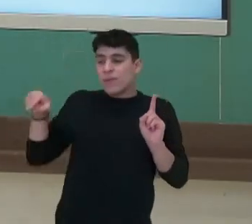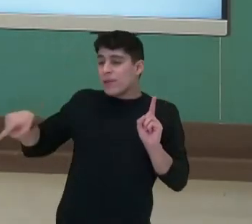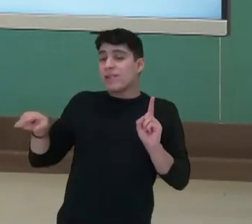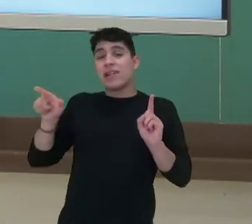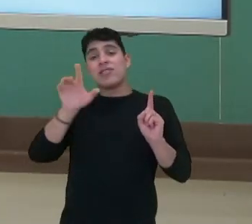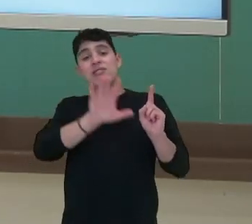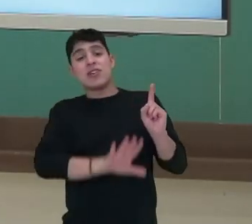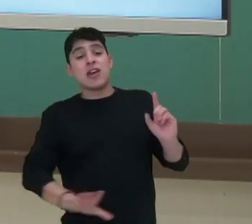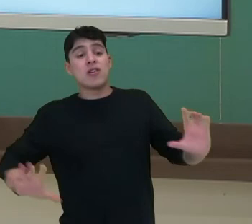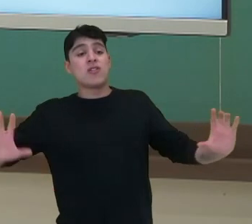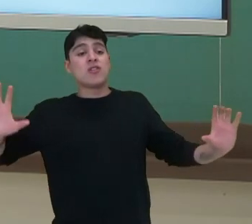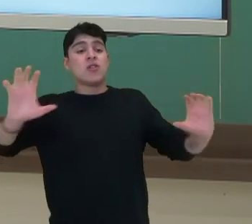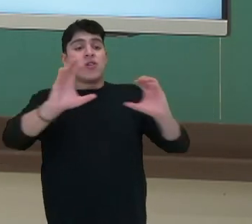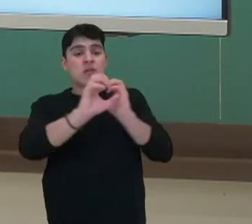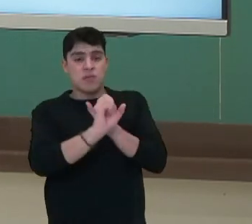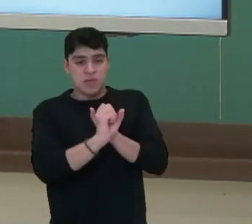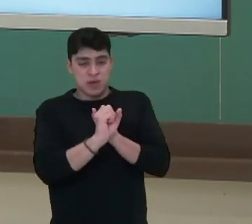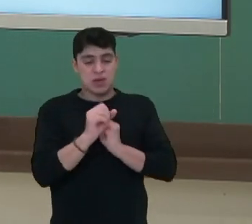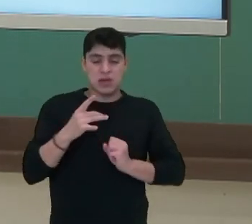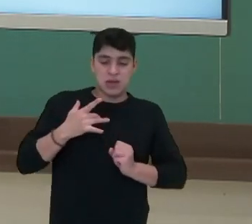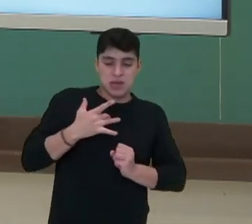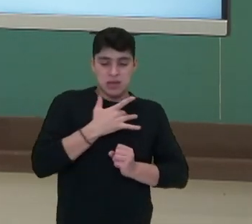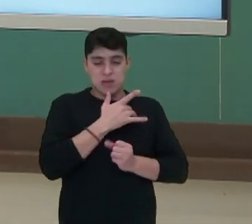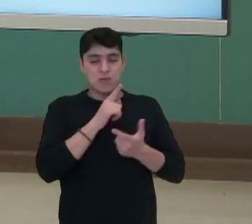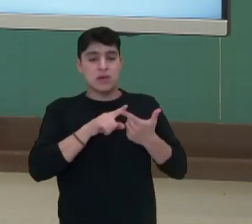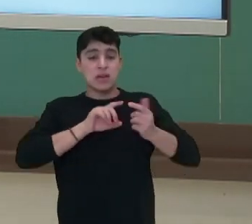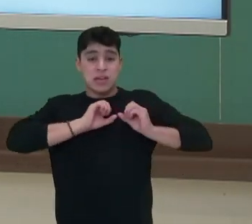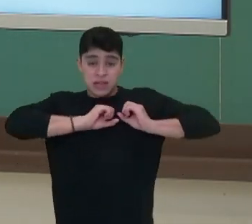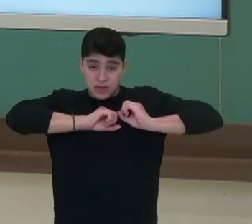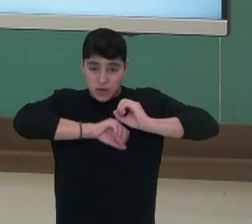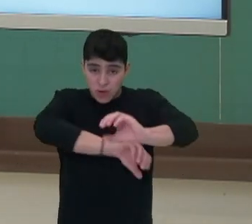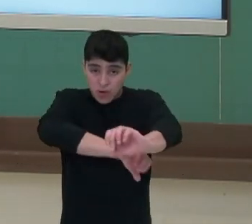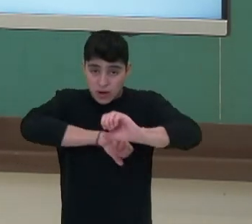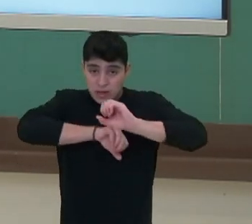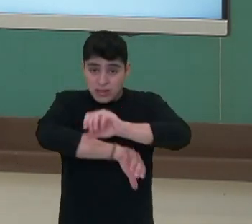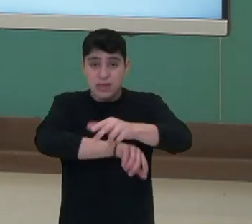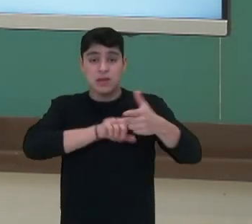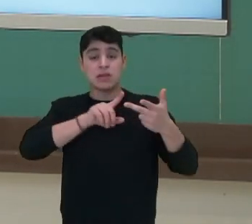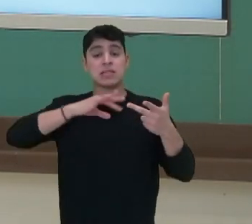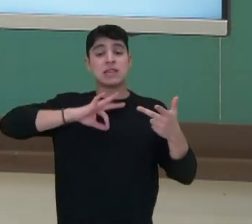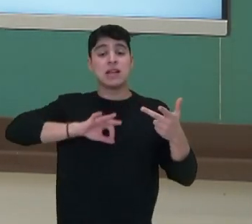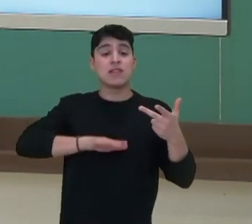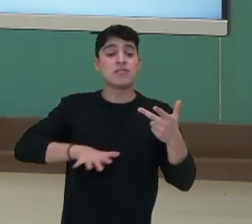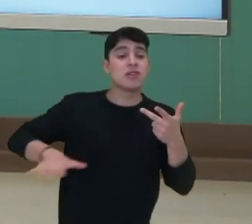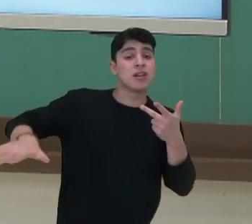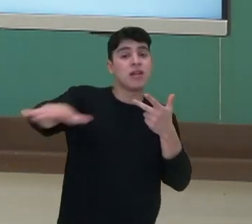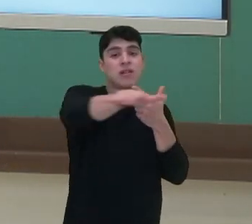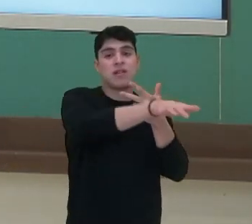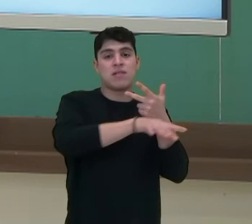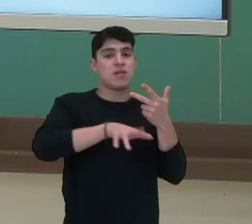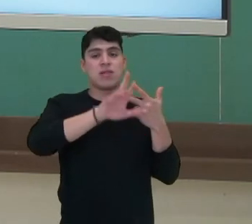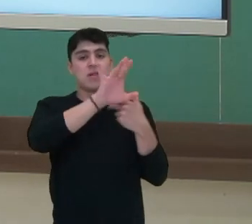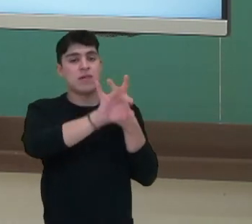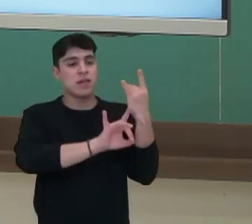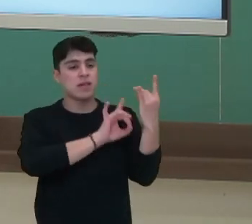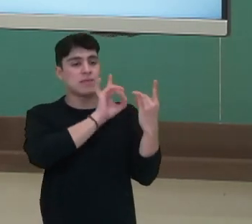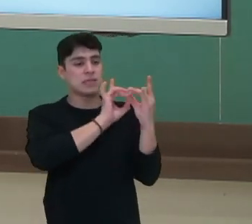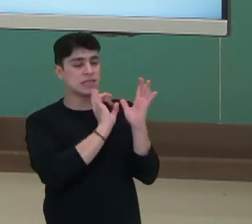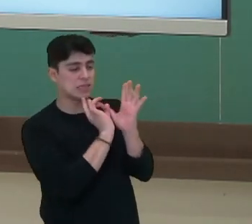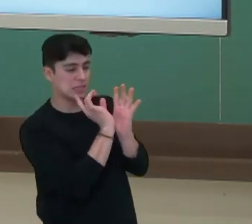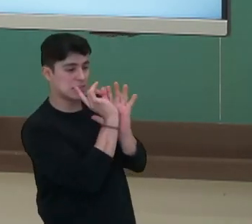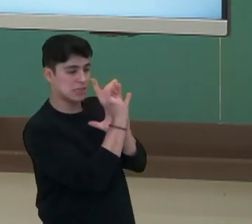média do quê? De saúde, educação e também da renda, de um modo geral, da população. Então, é por isso que